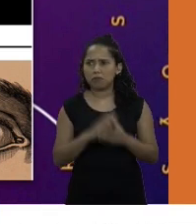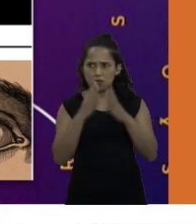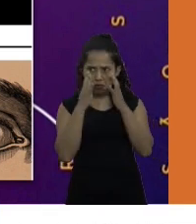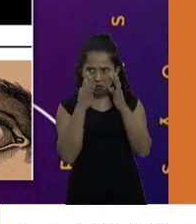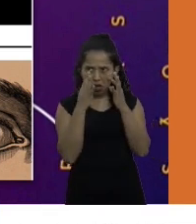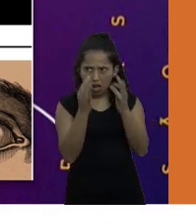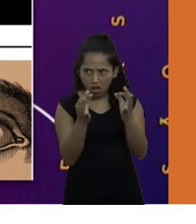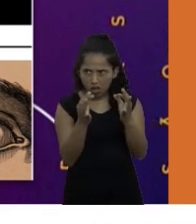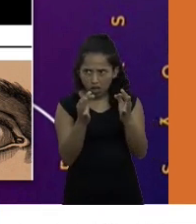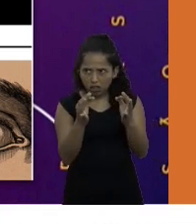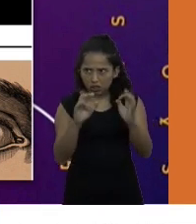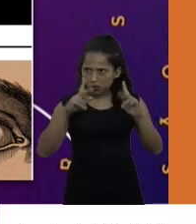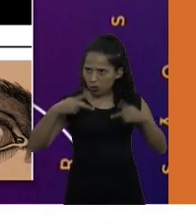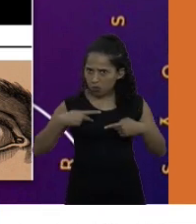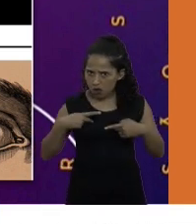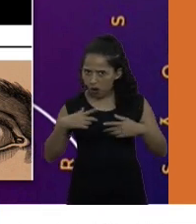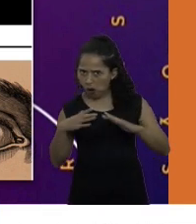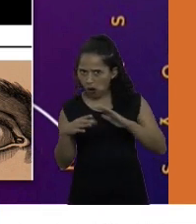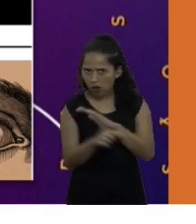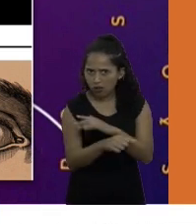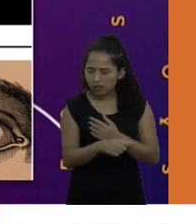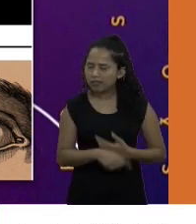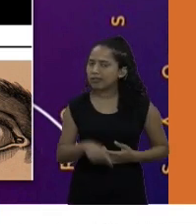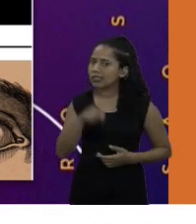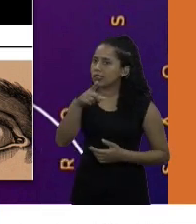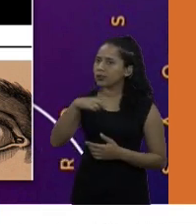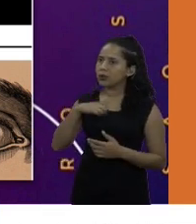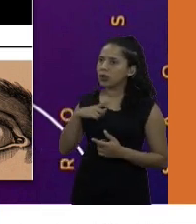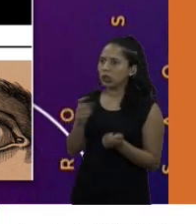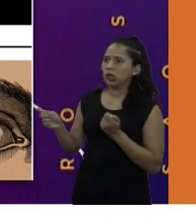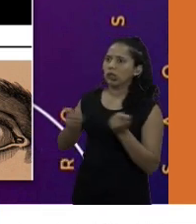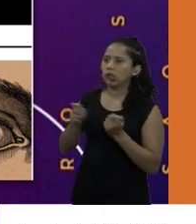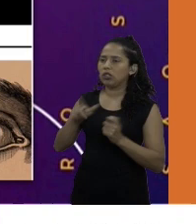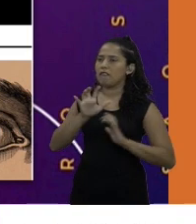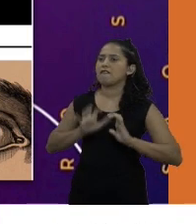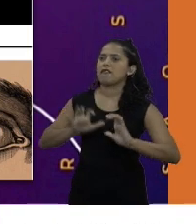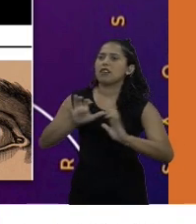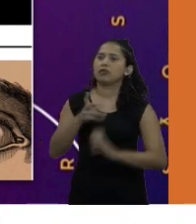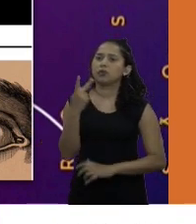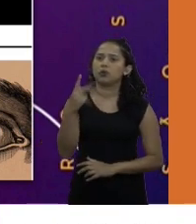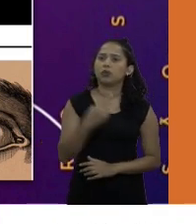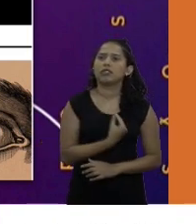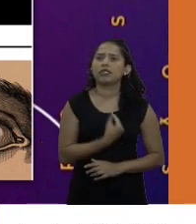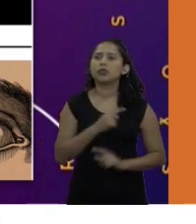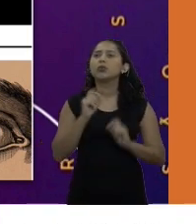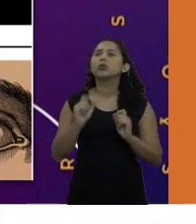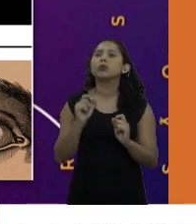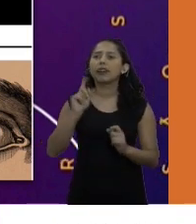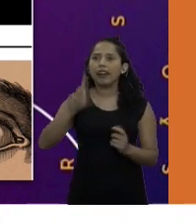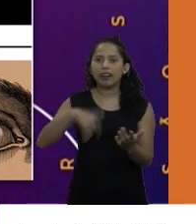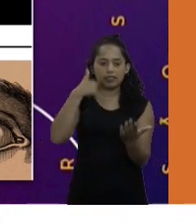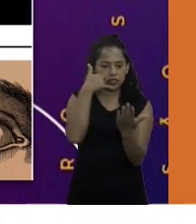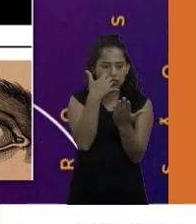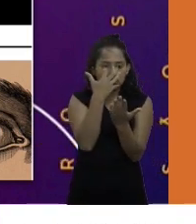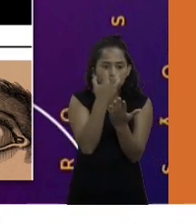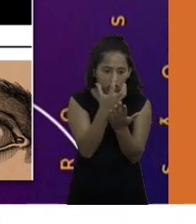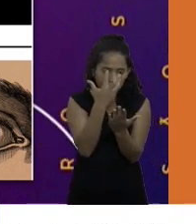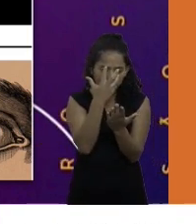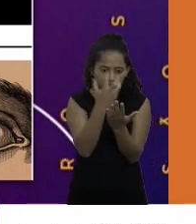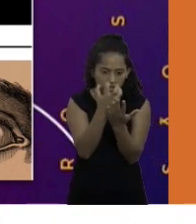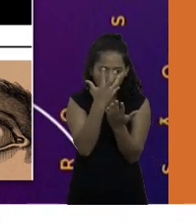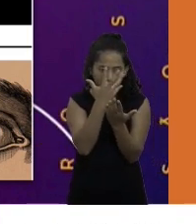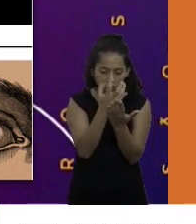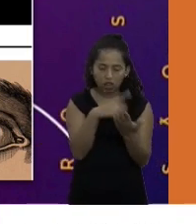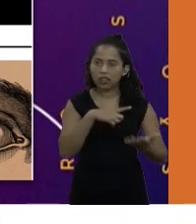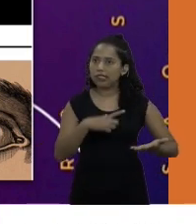e isso tem afetado a sua vida. Recomendo que vocês dêem uma lida. Eu estou falando sobre celulares, sobre o hackeamento da nossa atenção. Tem um monte de